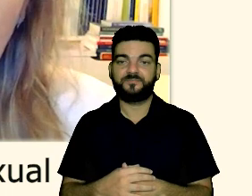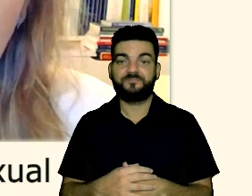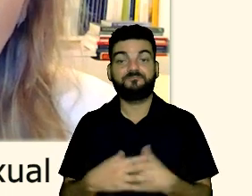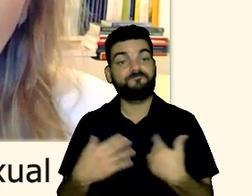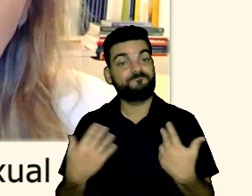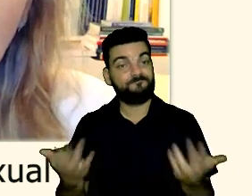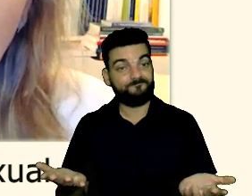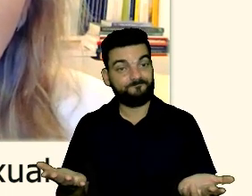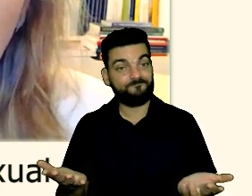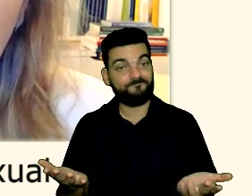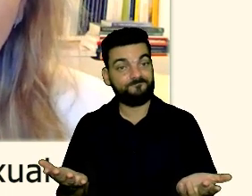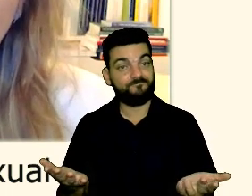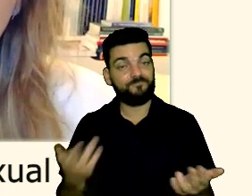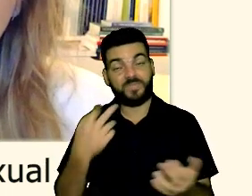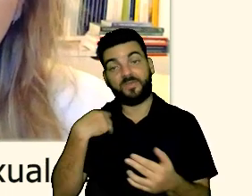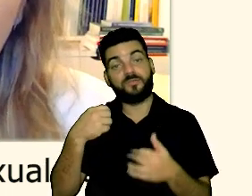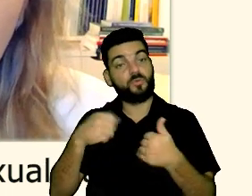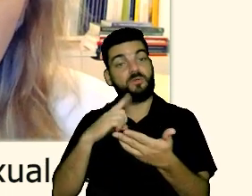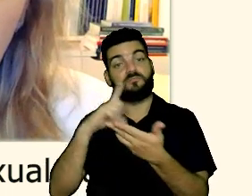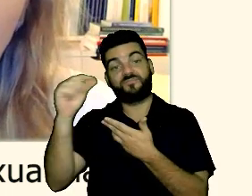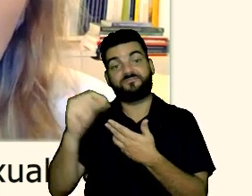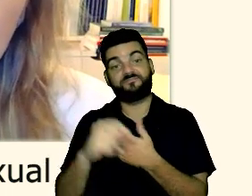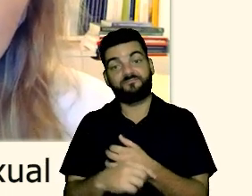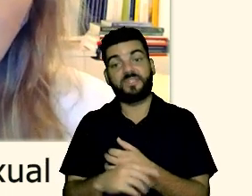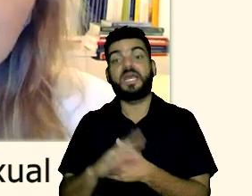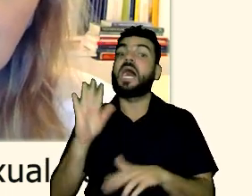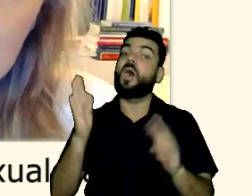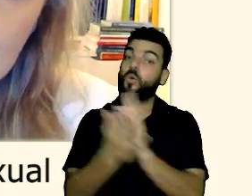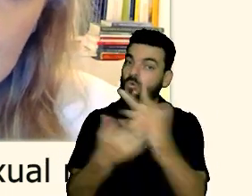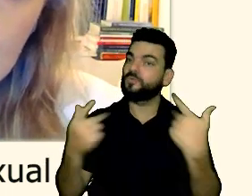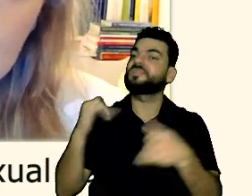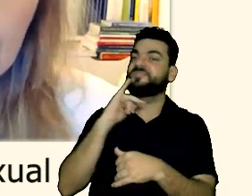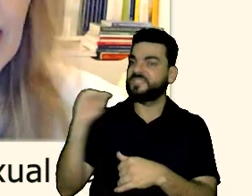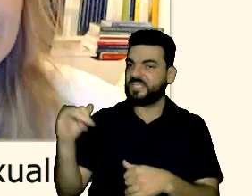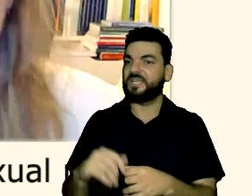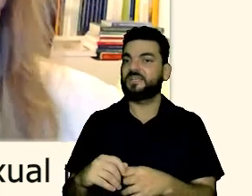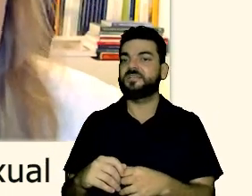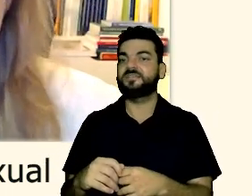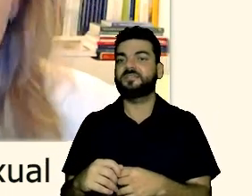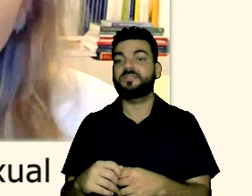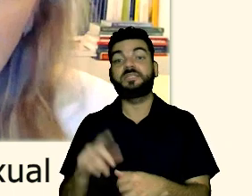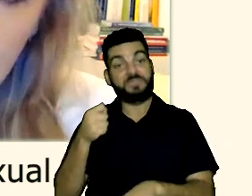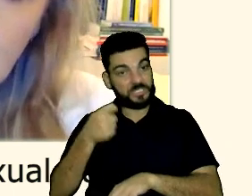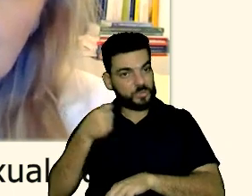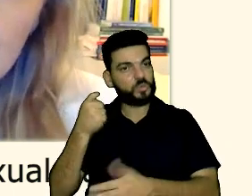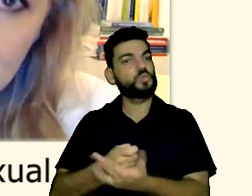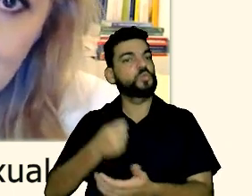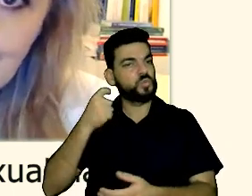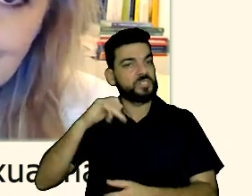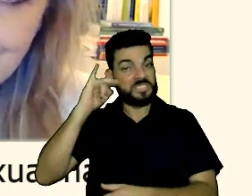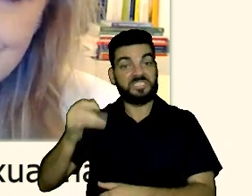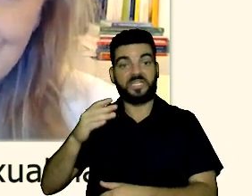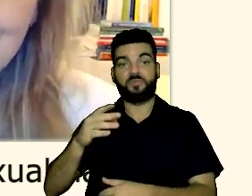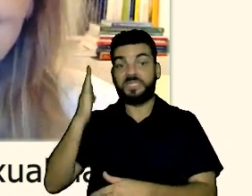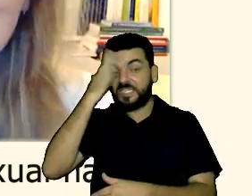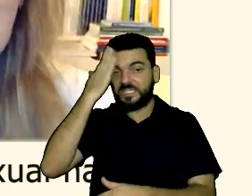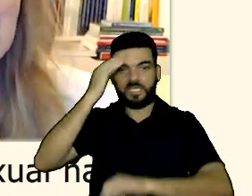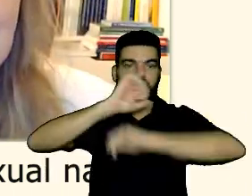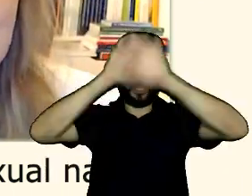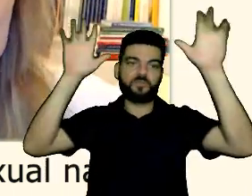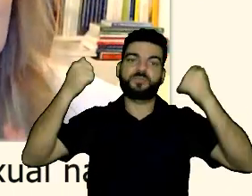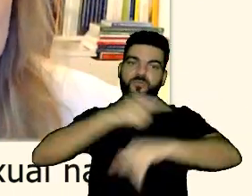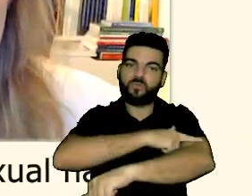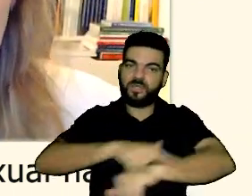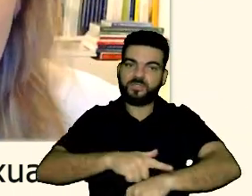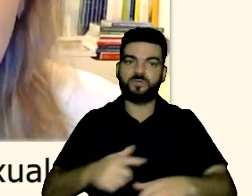a Jussara, ou senão não se tem condições para uma relação de trabalho. Então, ali não é o lugar que nós temos que estar, né? Então,